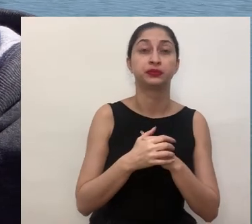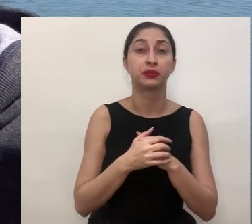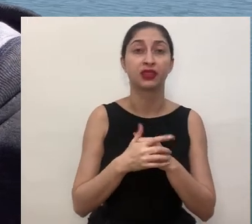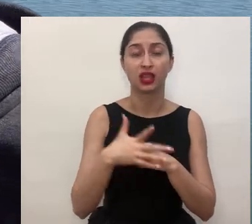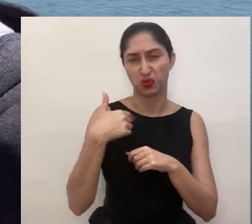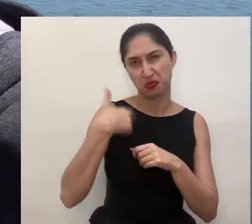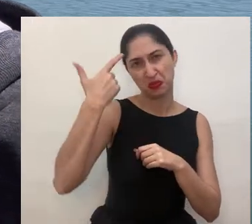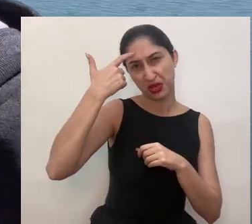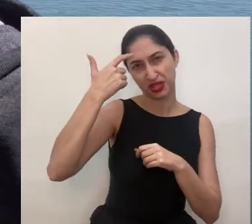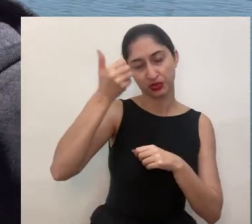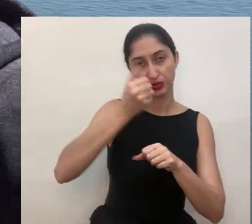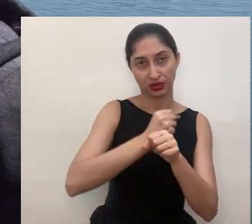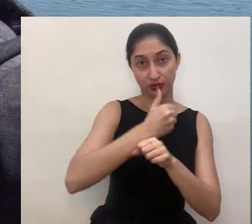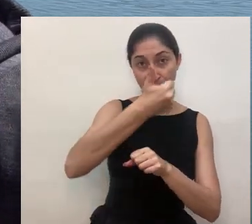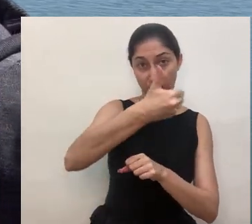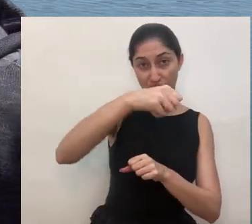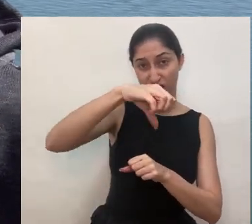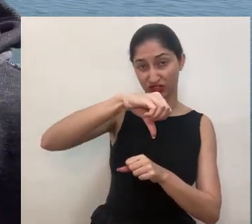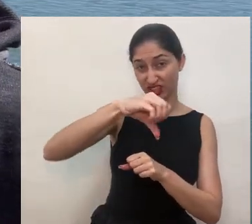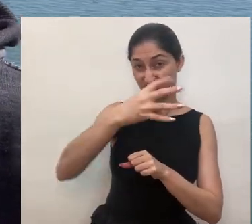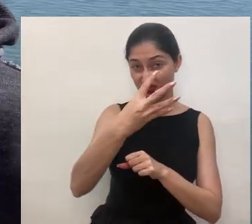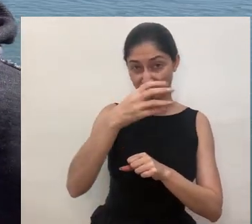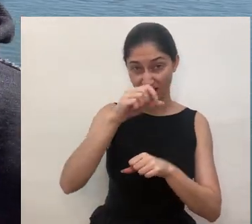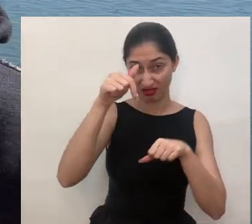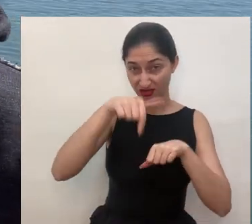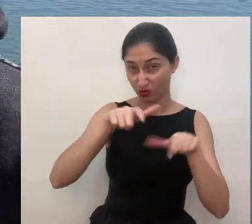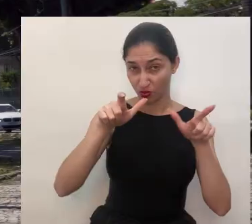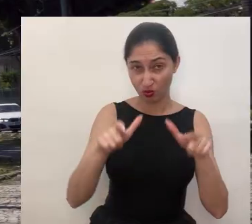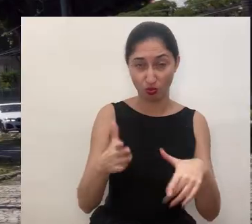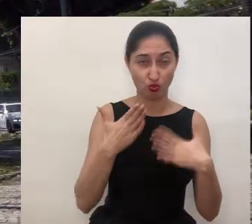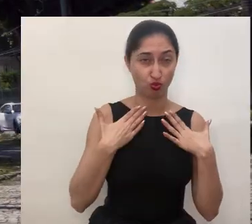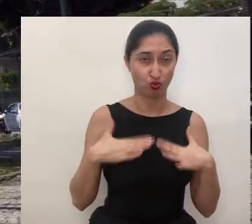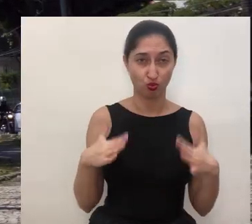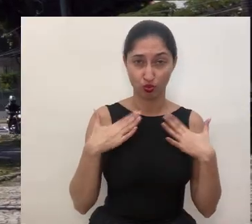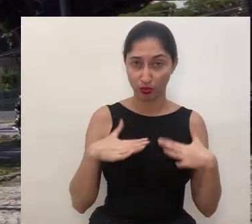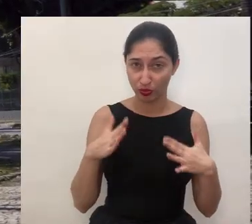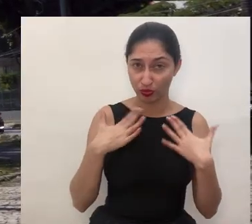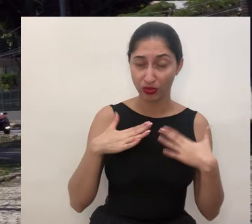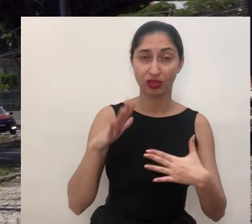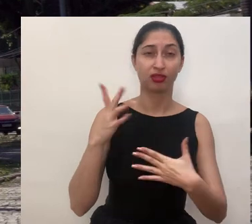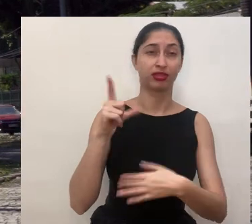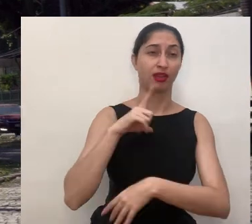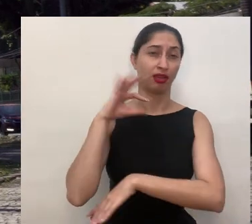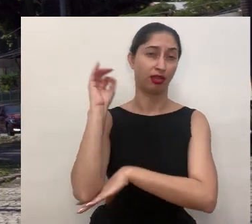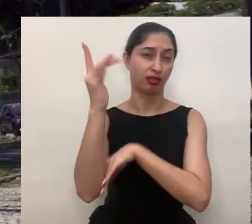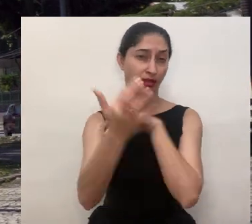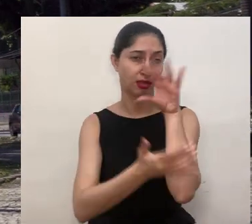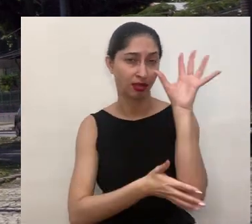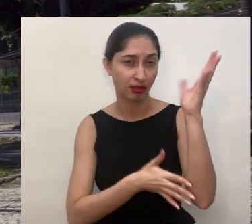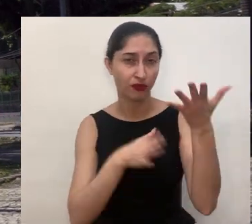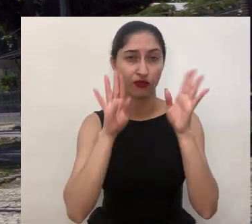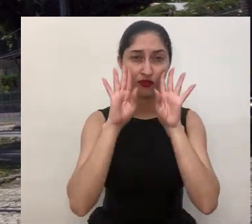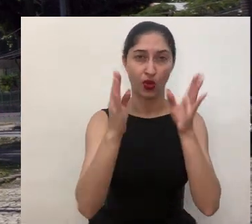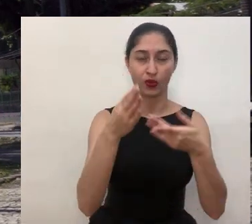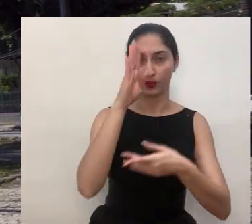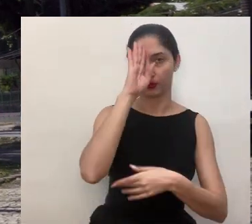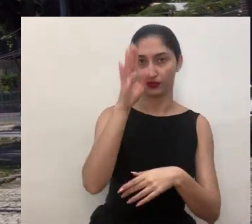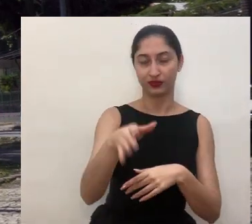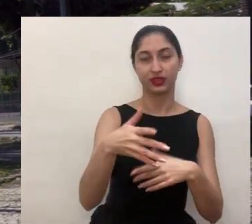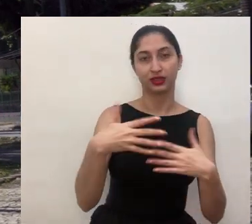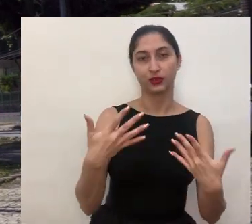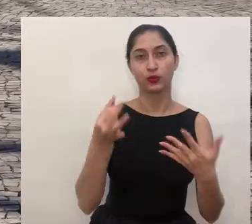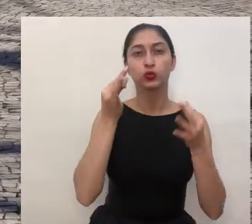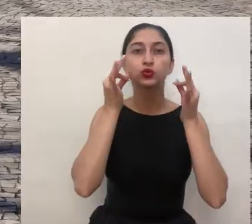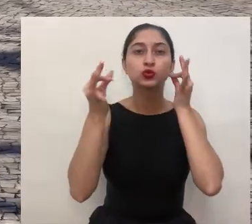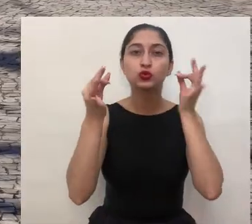anos 40 devia ser muito mais sossegado, com uma paisagem mais voltada para a natureza e esses sentidos sonoros muito mais